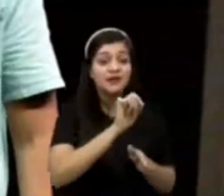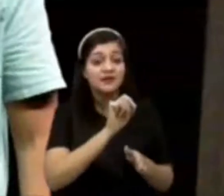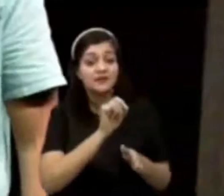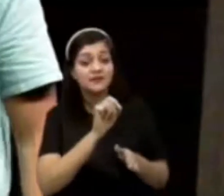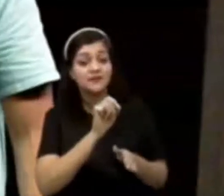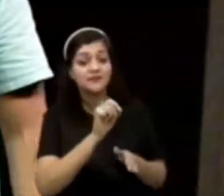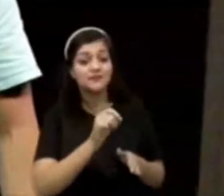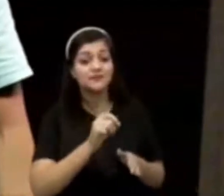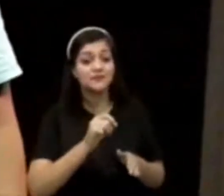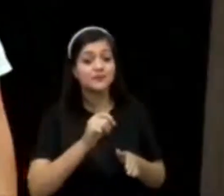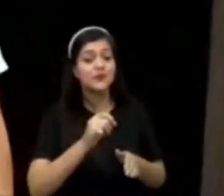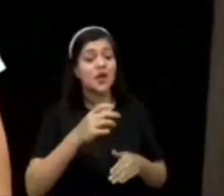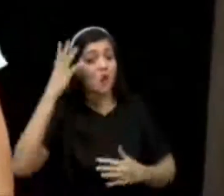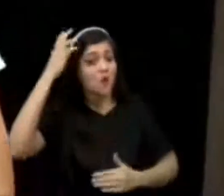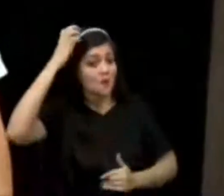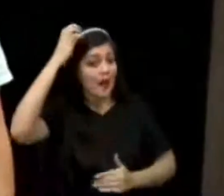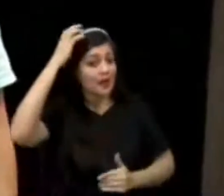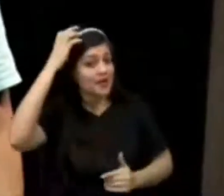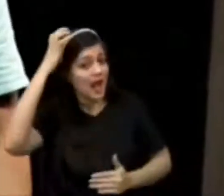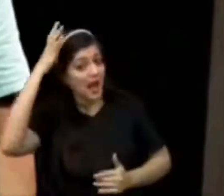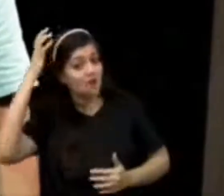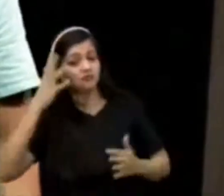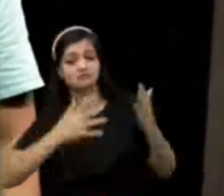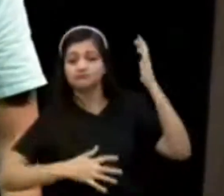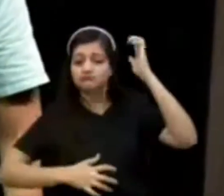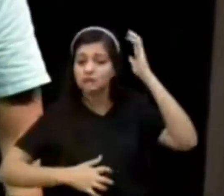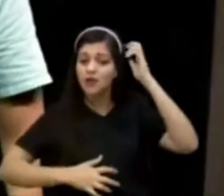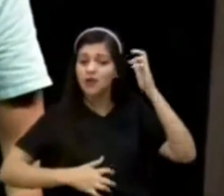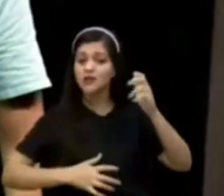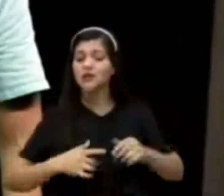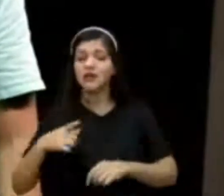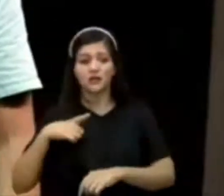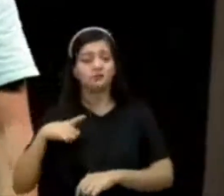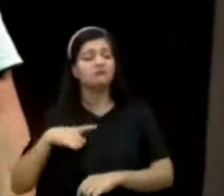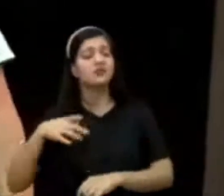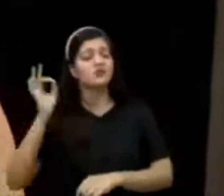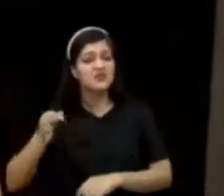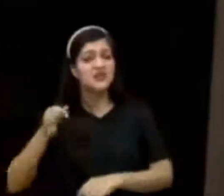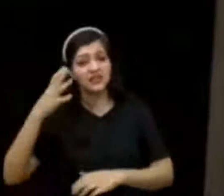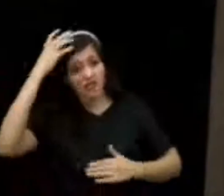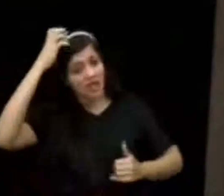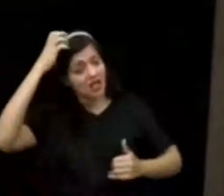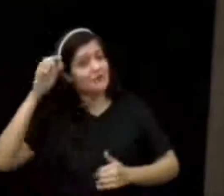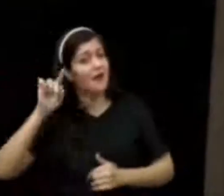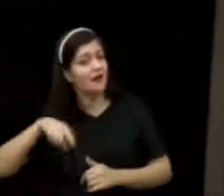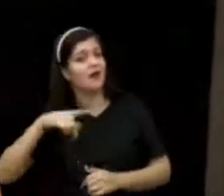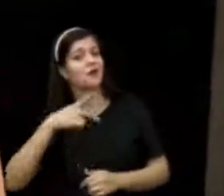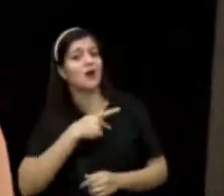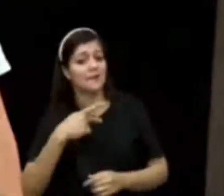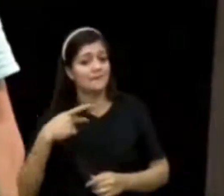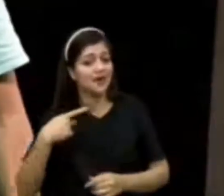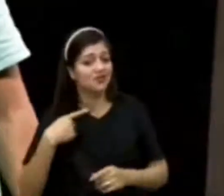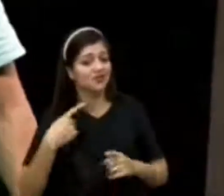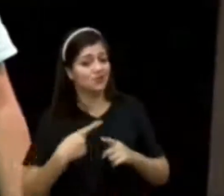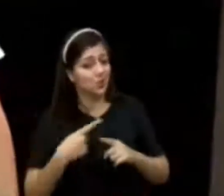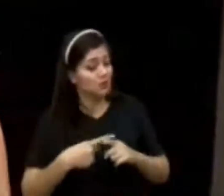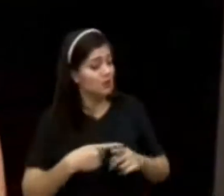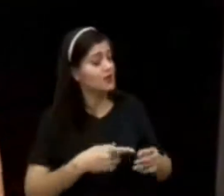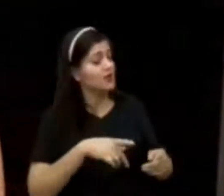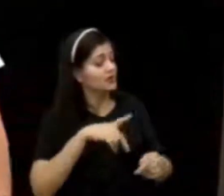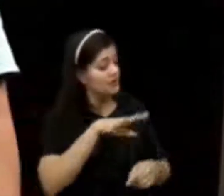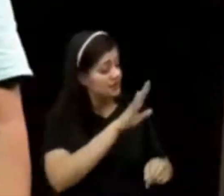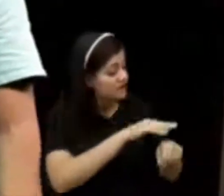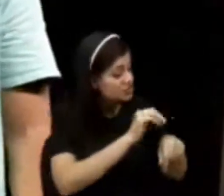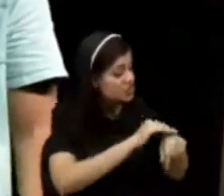o macaco foi com um cajado, e eu tenho certeza que aquele macaco era pastor, porque estava trazendo a ovelha de volta, o leão de